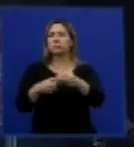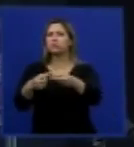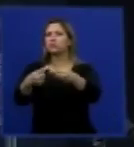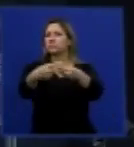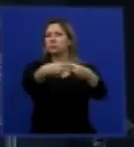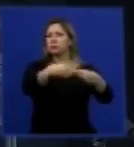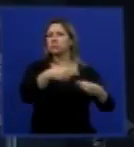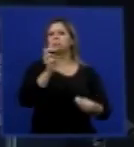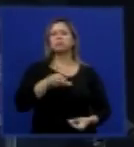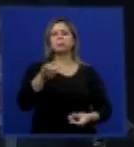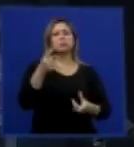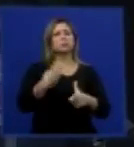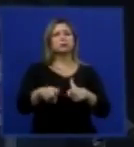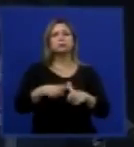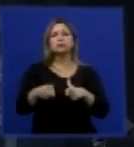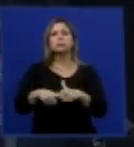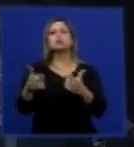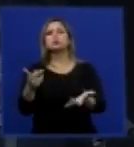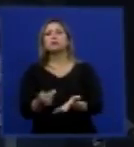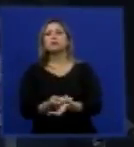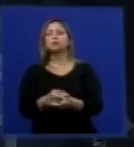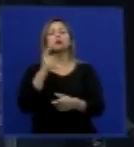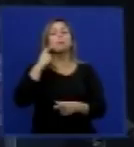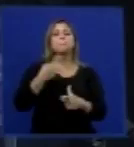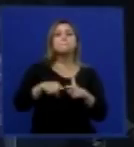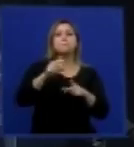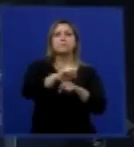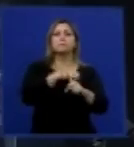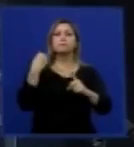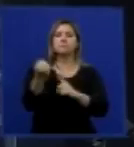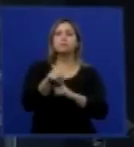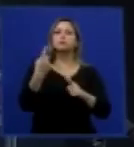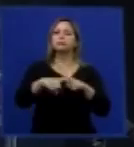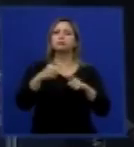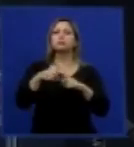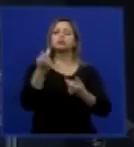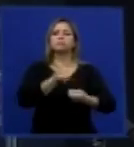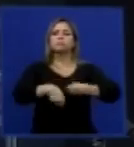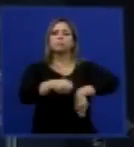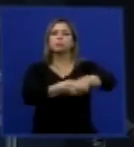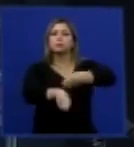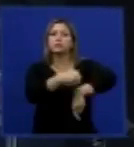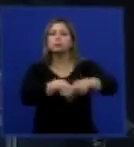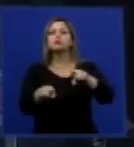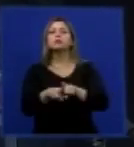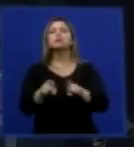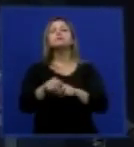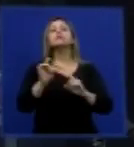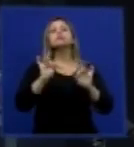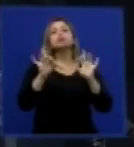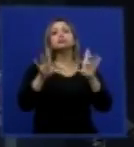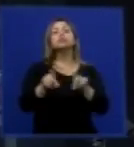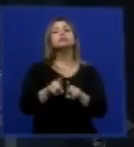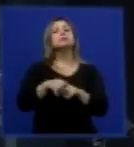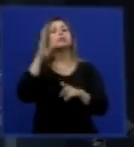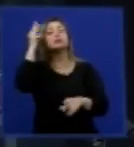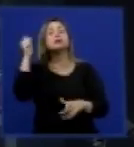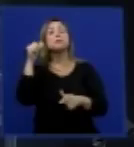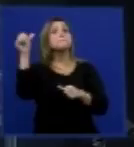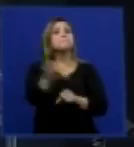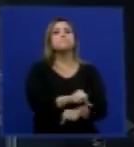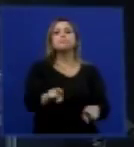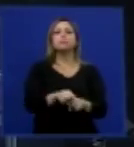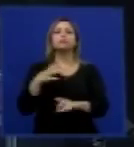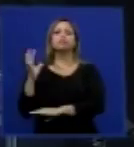país interpretando as implicações sociais e econômicas e especialmente ambientais que se